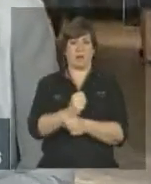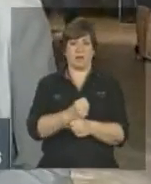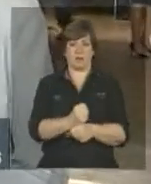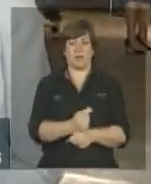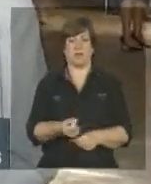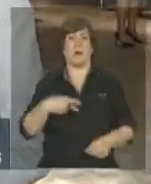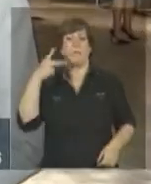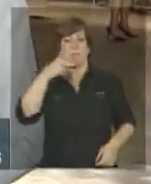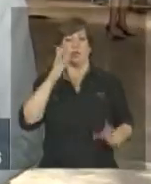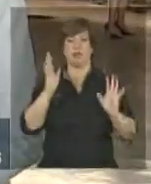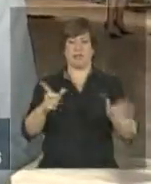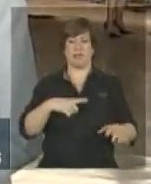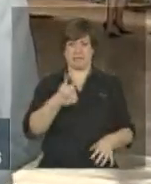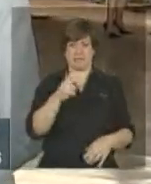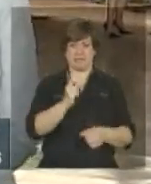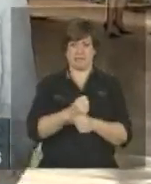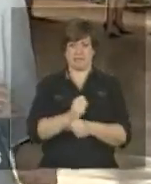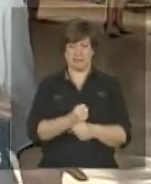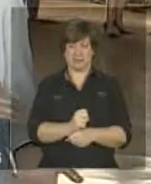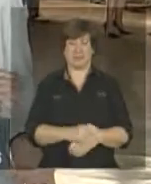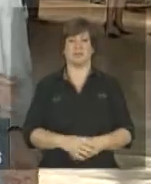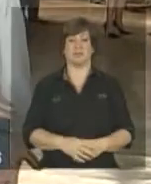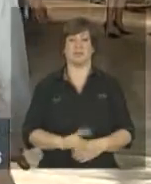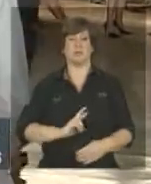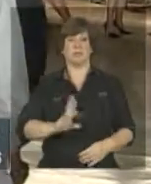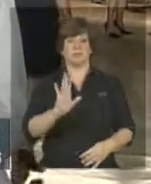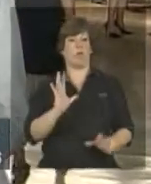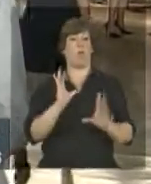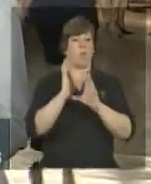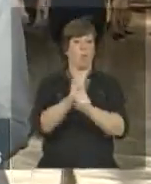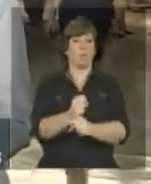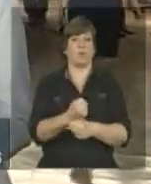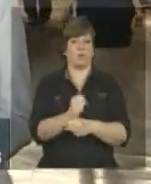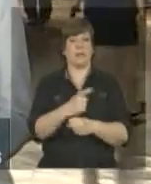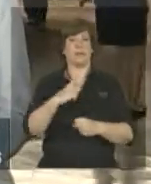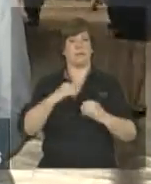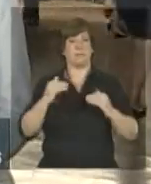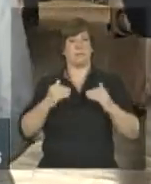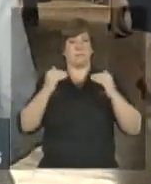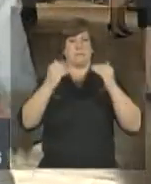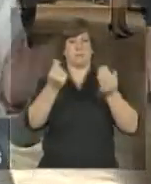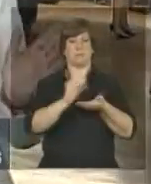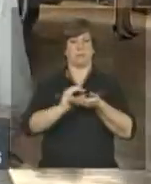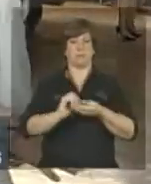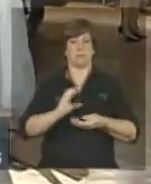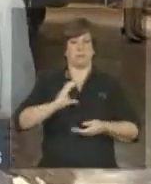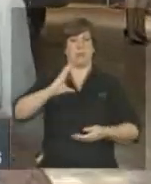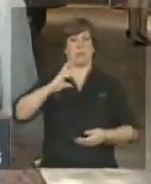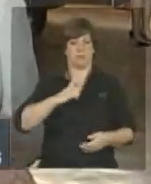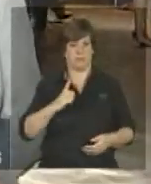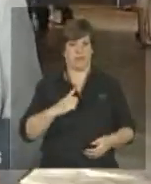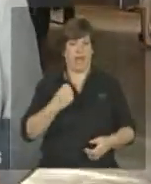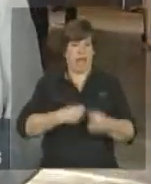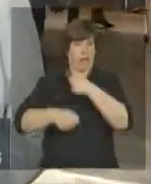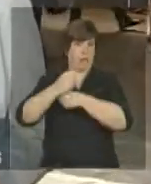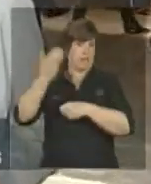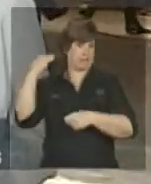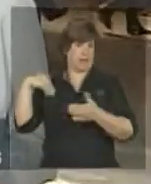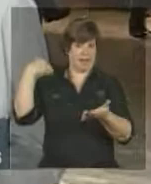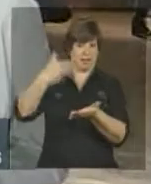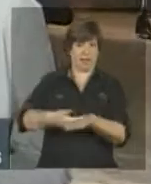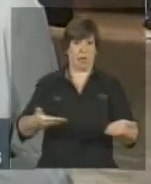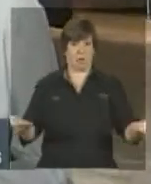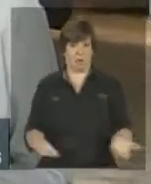A política já tem 15 anos. Ao longo dos anos, nós tivemos um crescimento de orçamento. Do ano passado para este